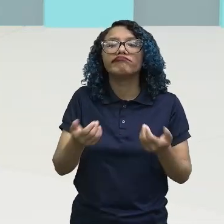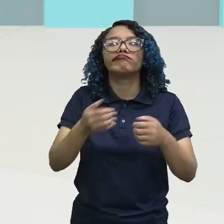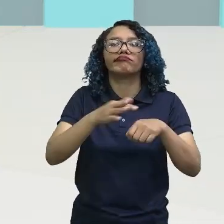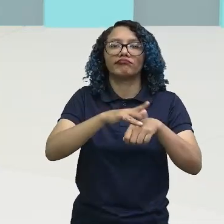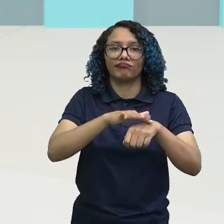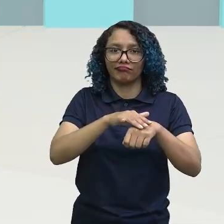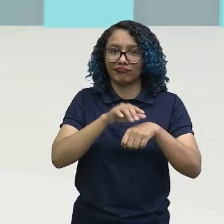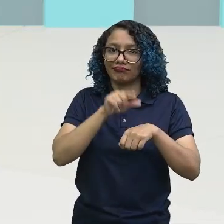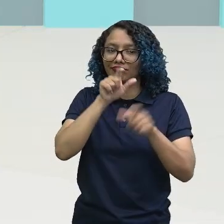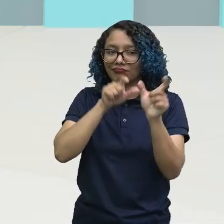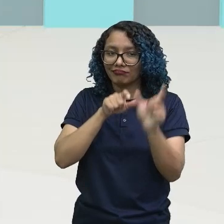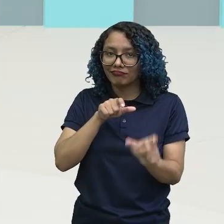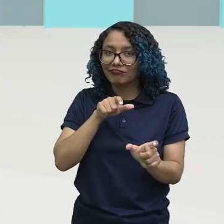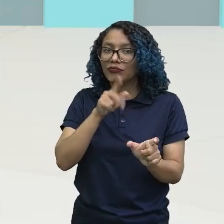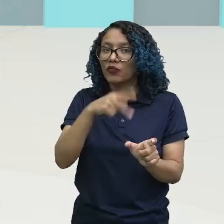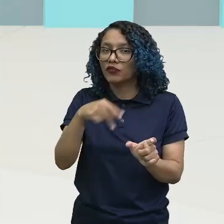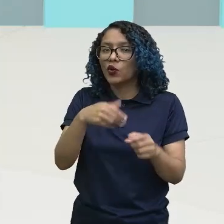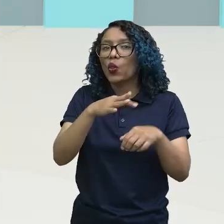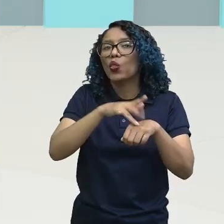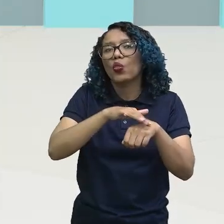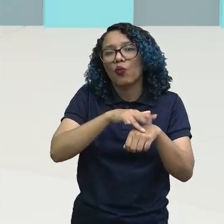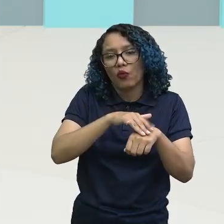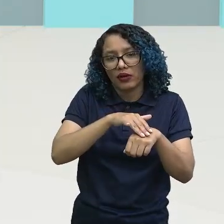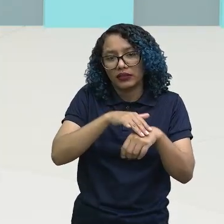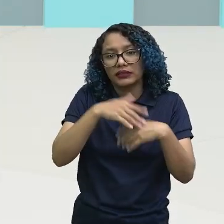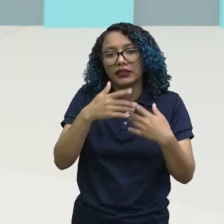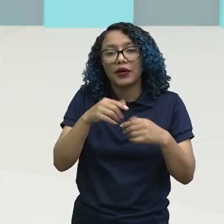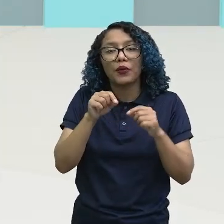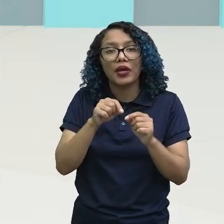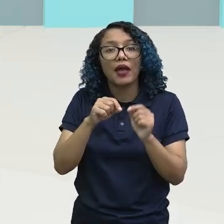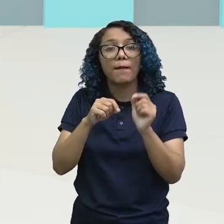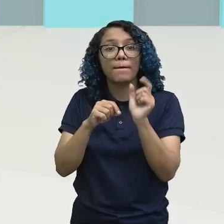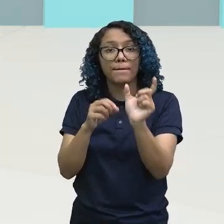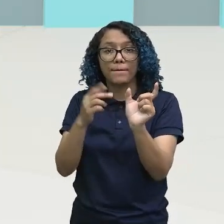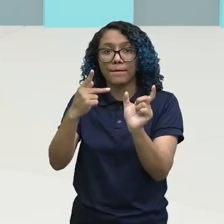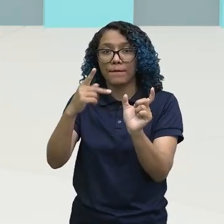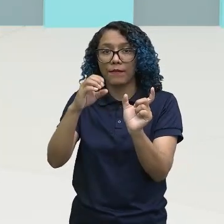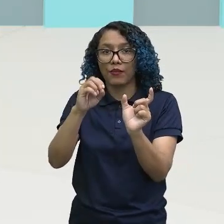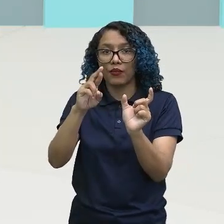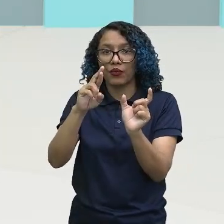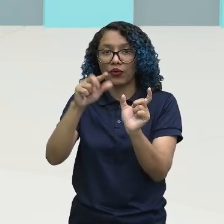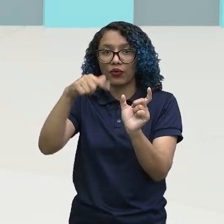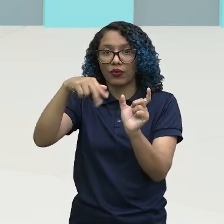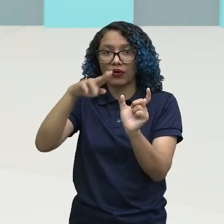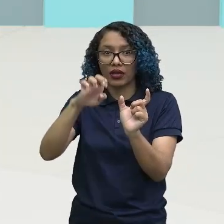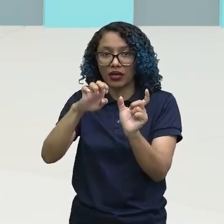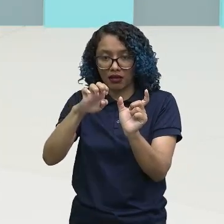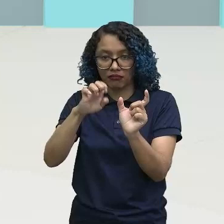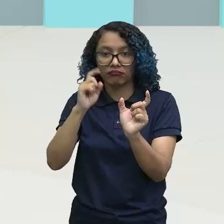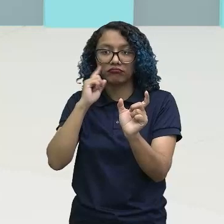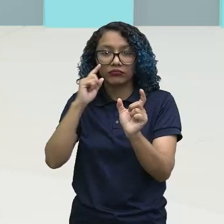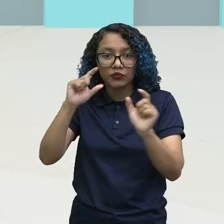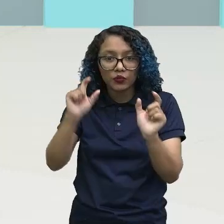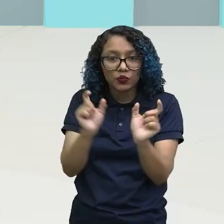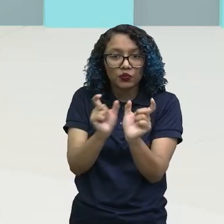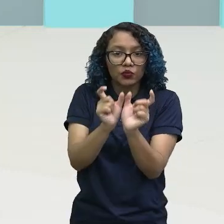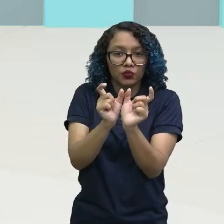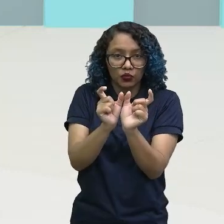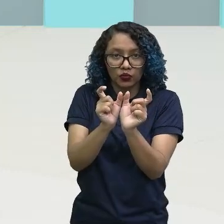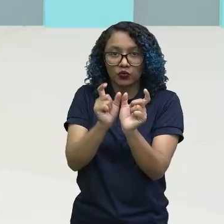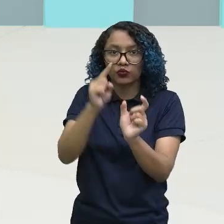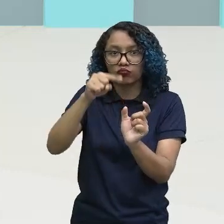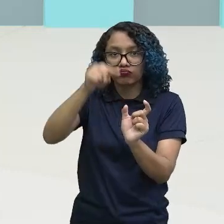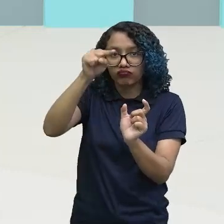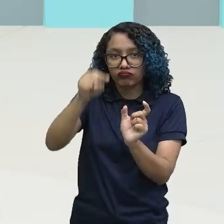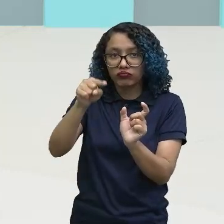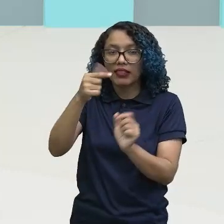justificativa. Então, esse porquê, ele é um porquê junto, sem acento, tá? Porquê junto, sem acento.